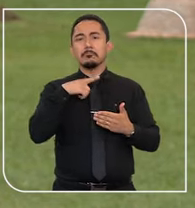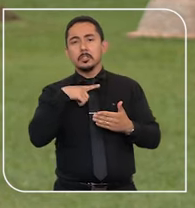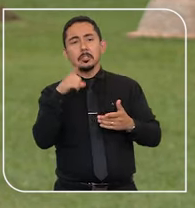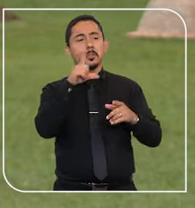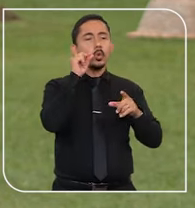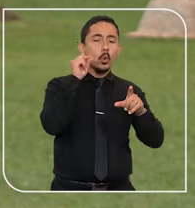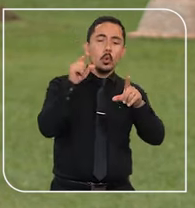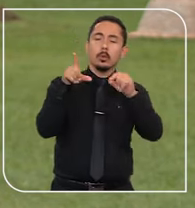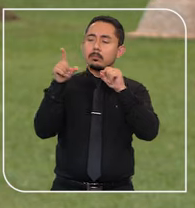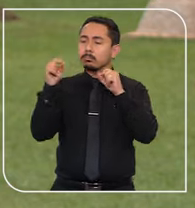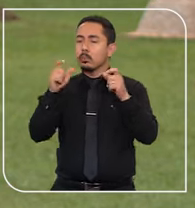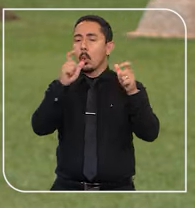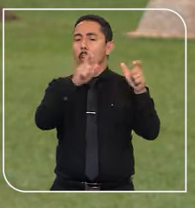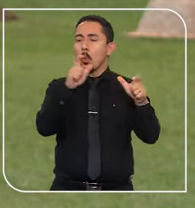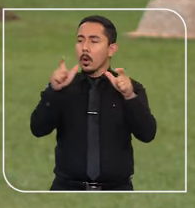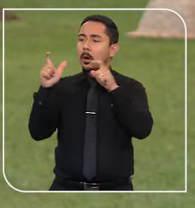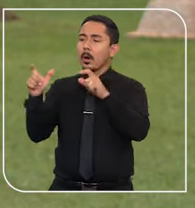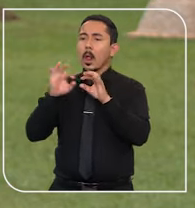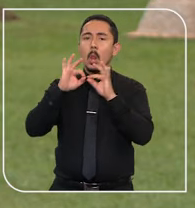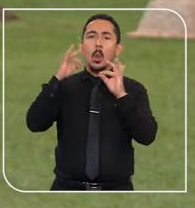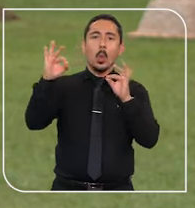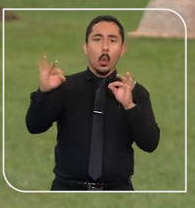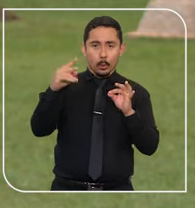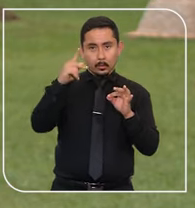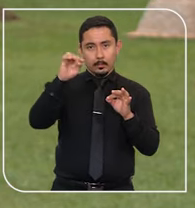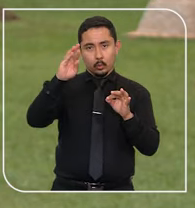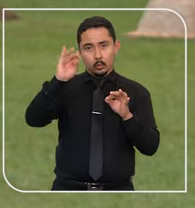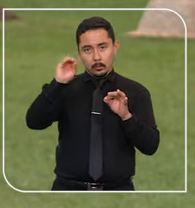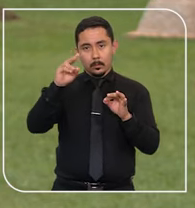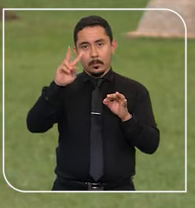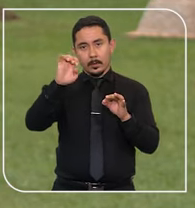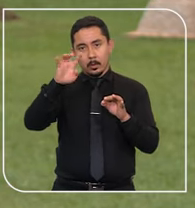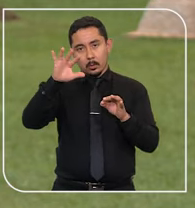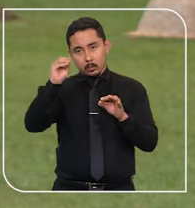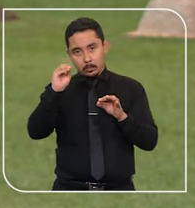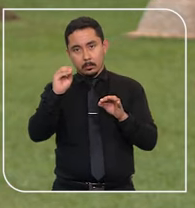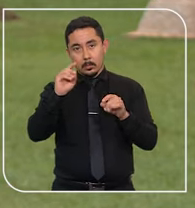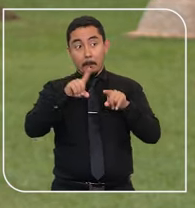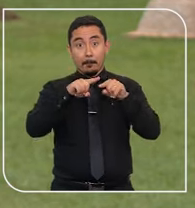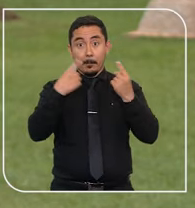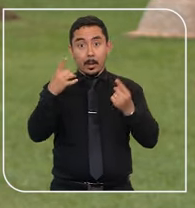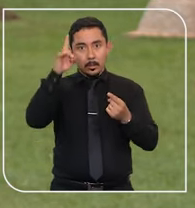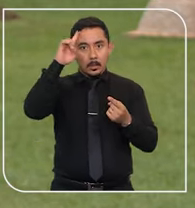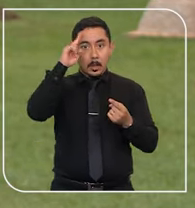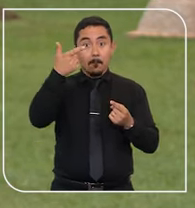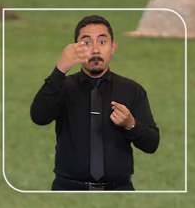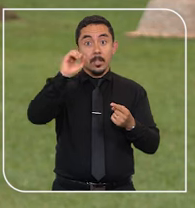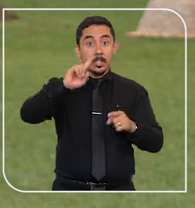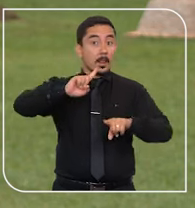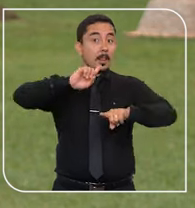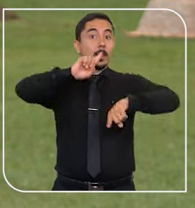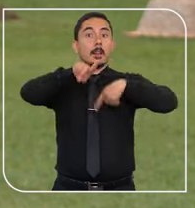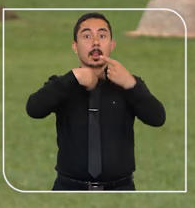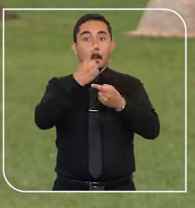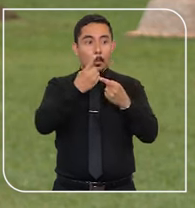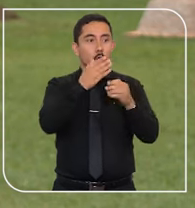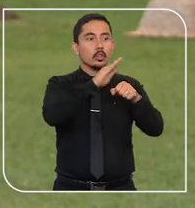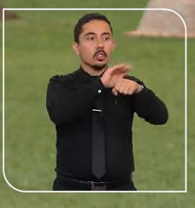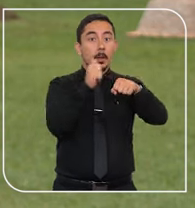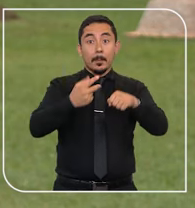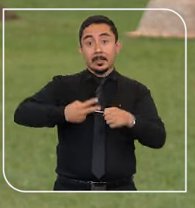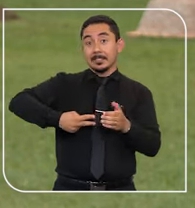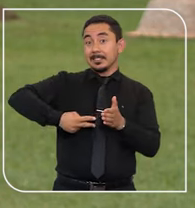ofereceu opções para uma comarca distante de Porto Velho capital do Estado enquanto 20 dias depois na